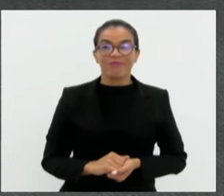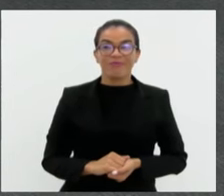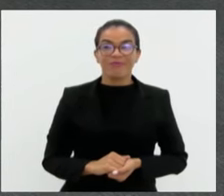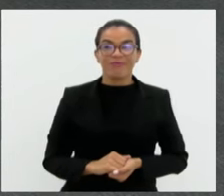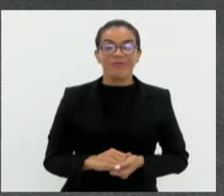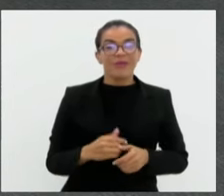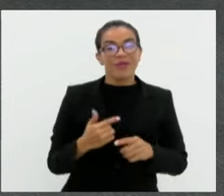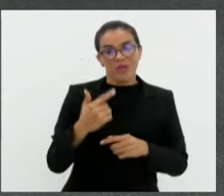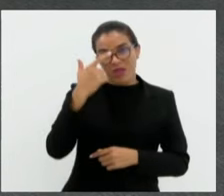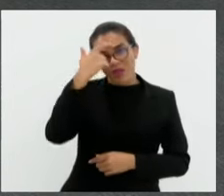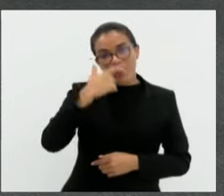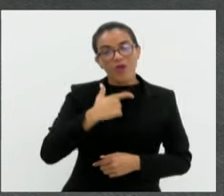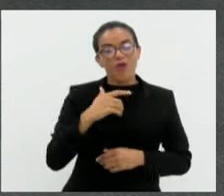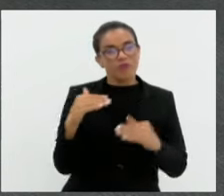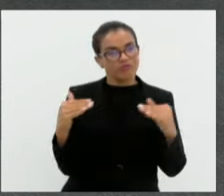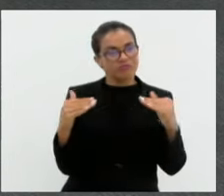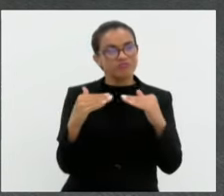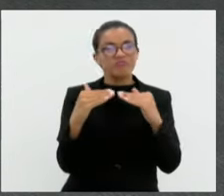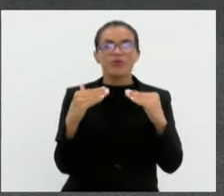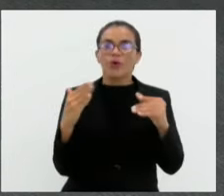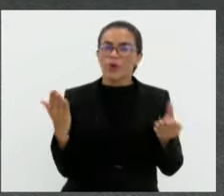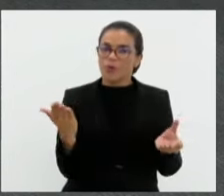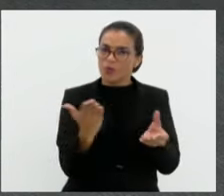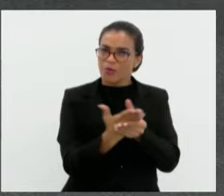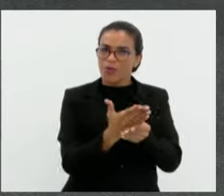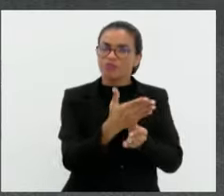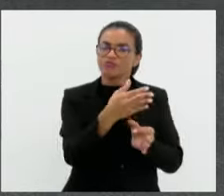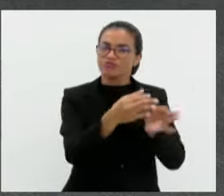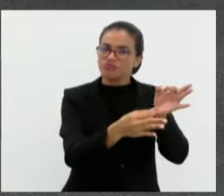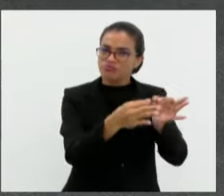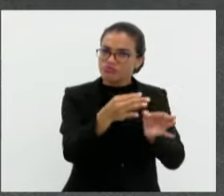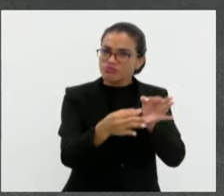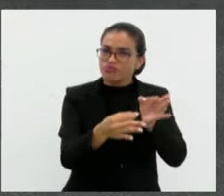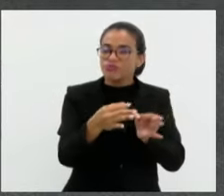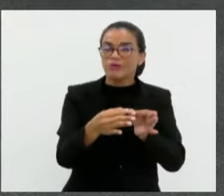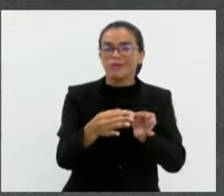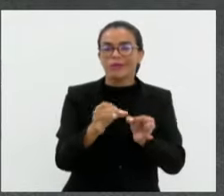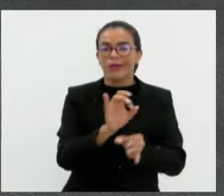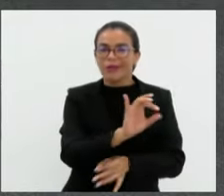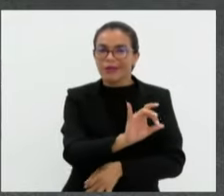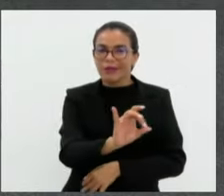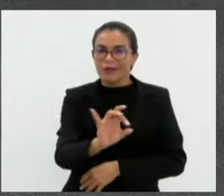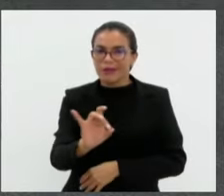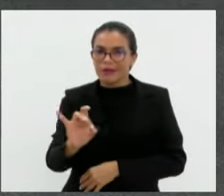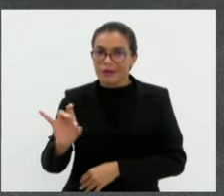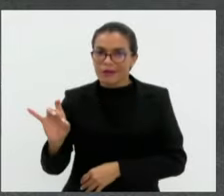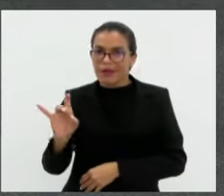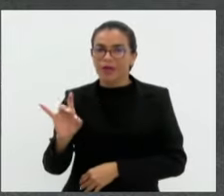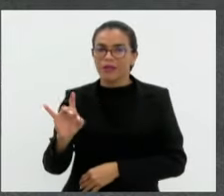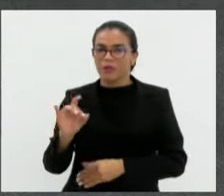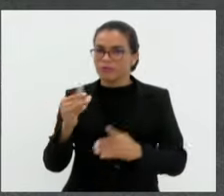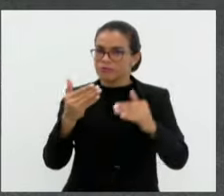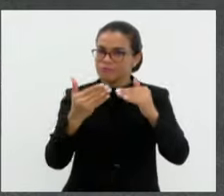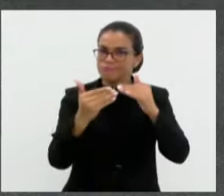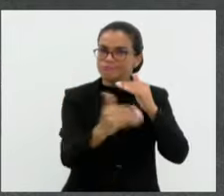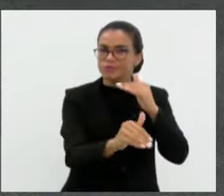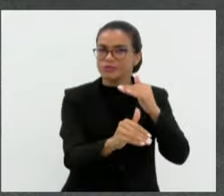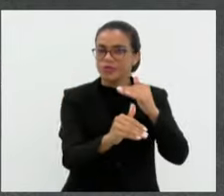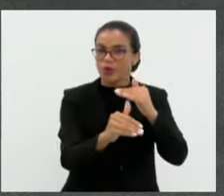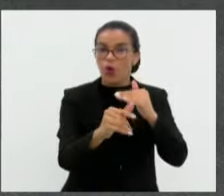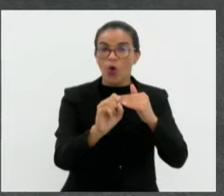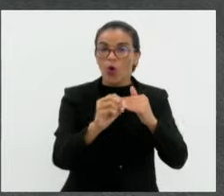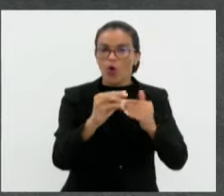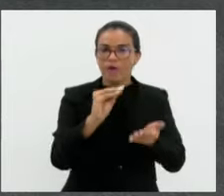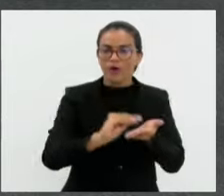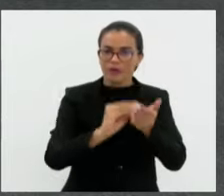a favor do processo transitado e julgado, que cada um que descumprir a lei